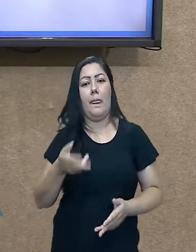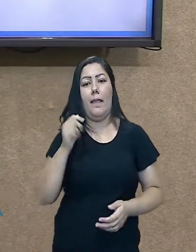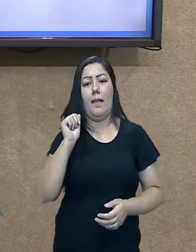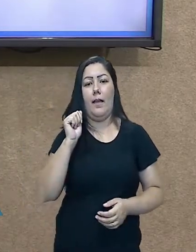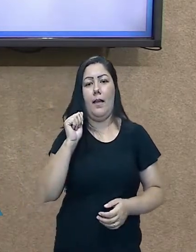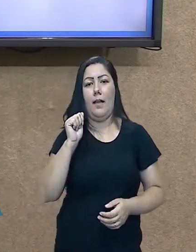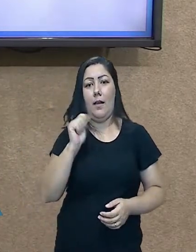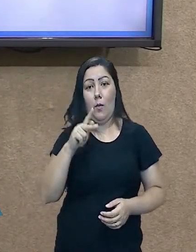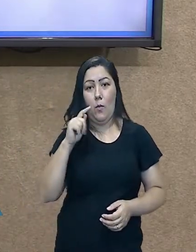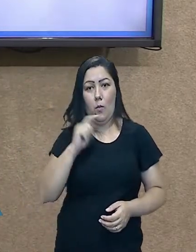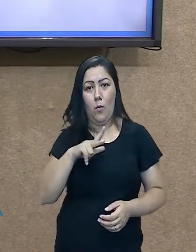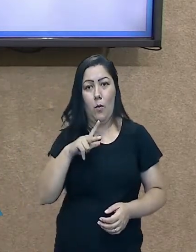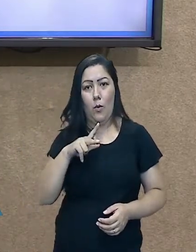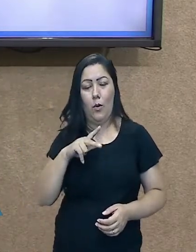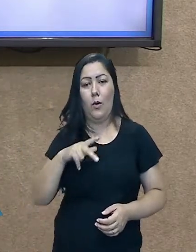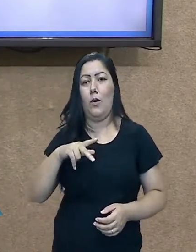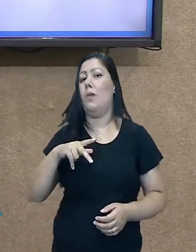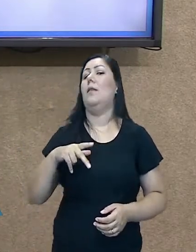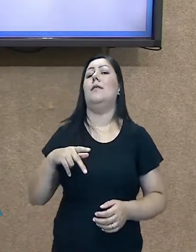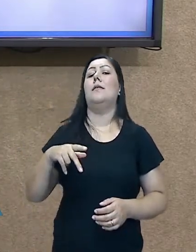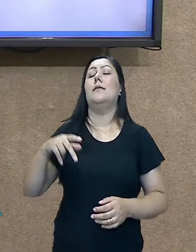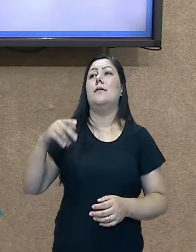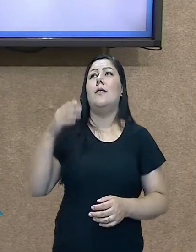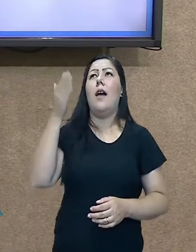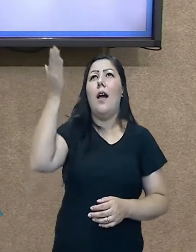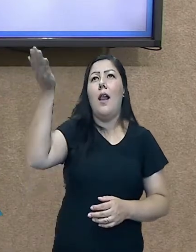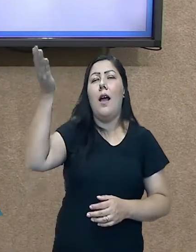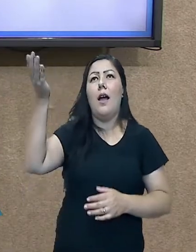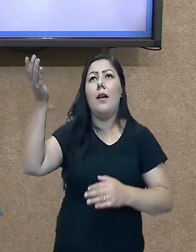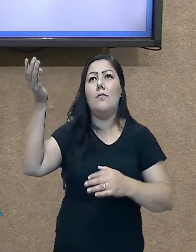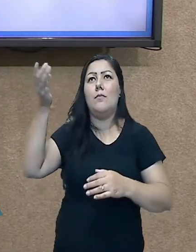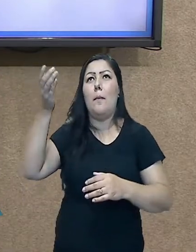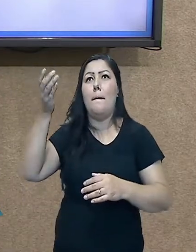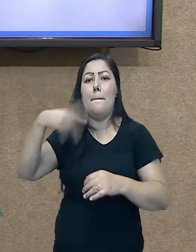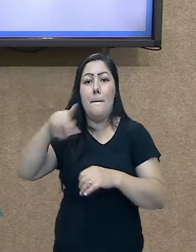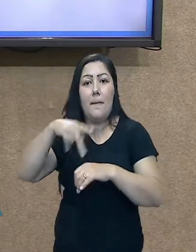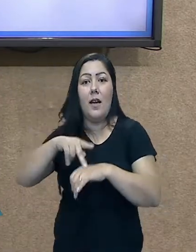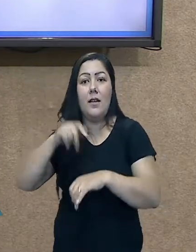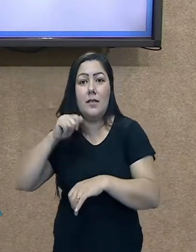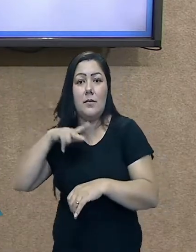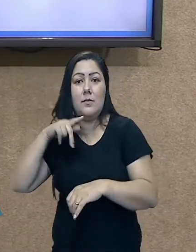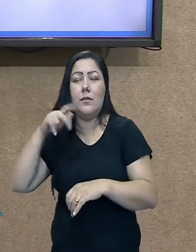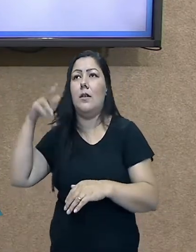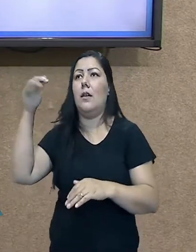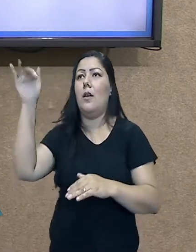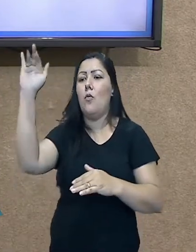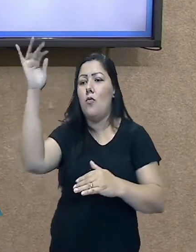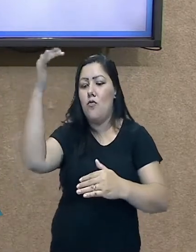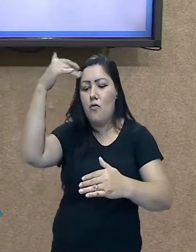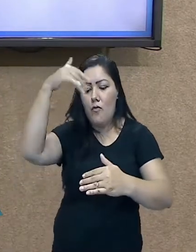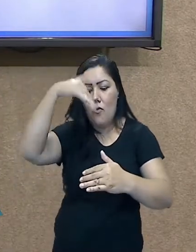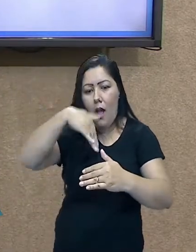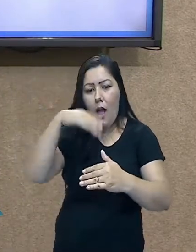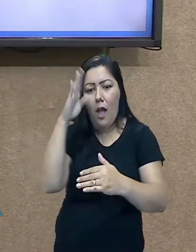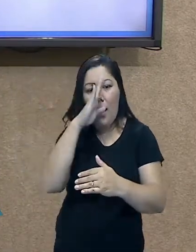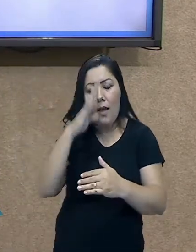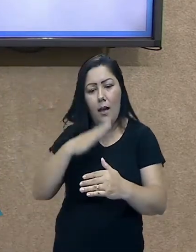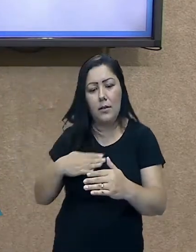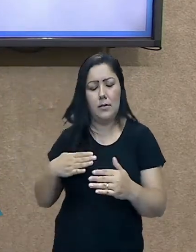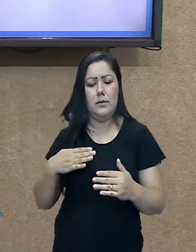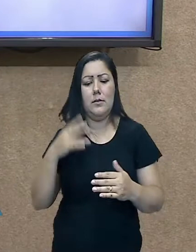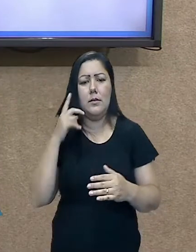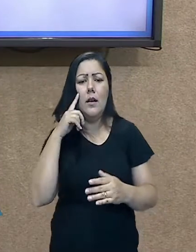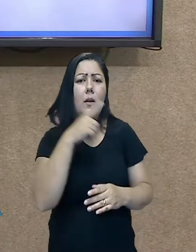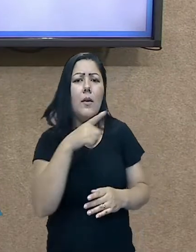verdade, quando eles chegaram aqui, eles já encontraram outras civilizações. Eles encontraram os primeiros